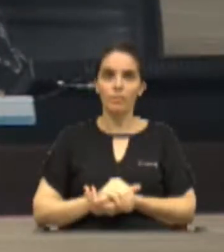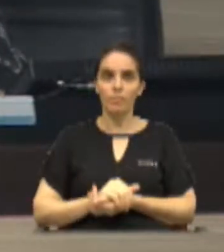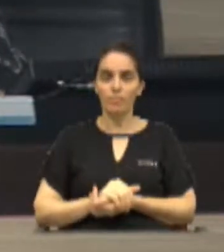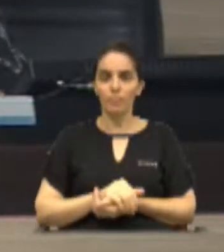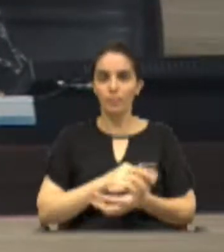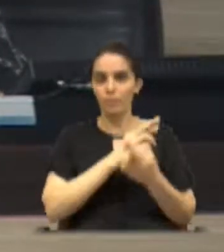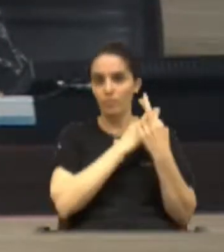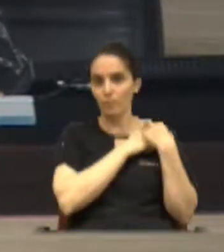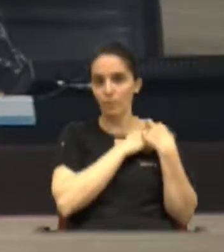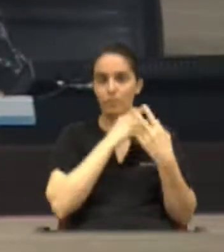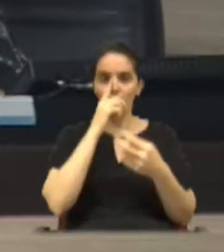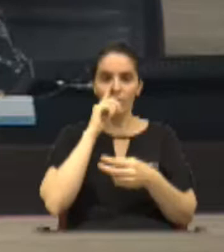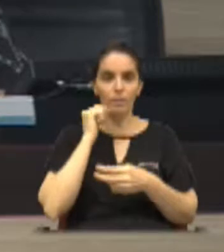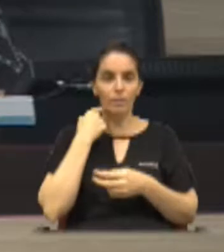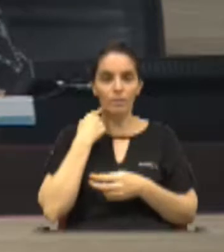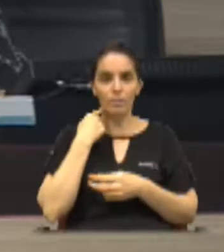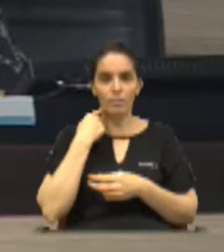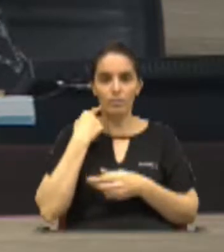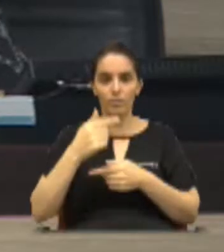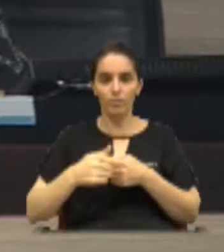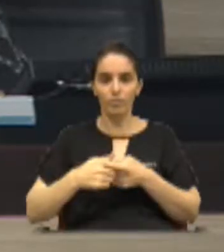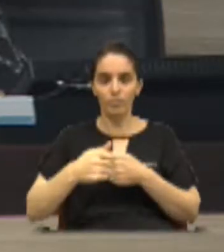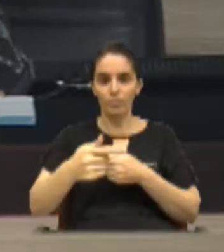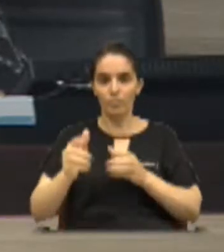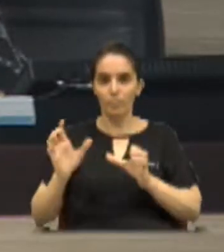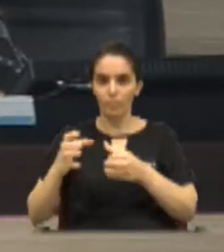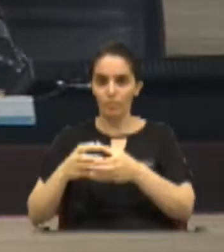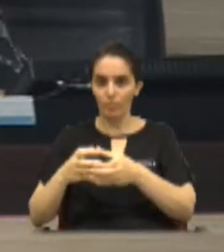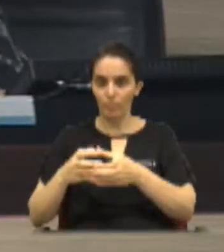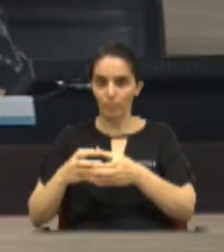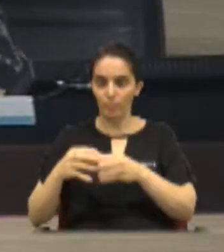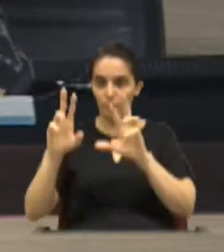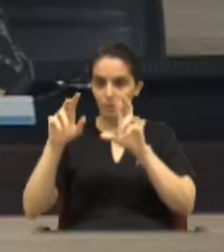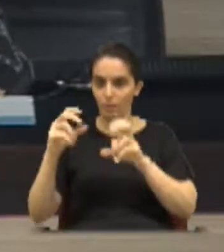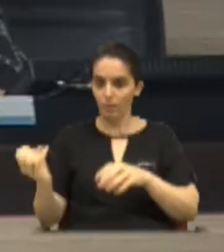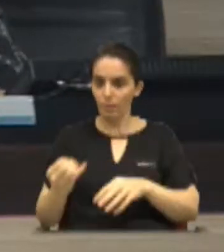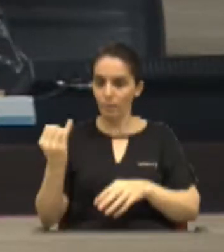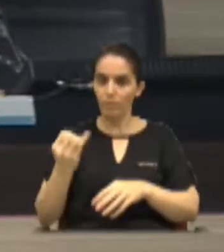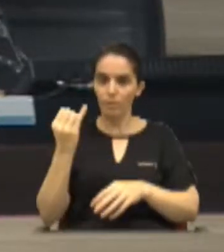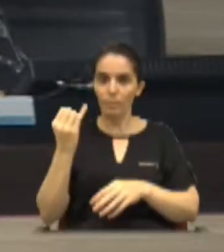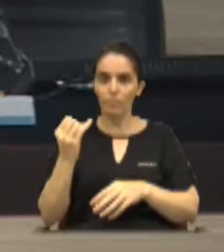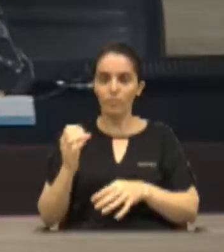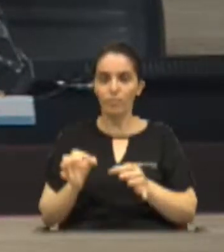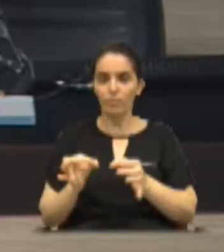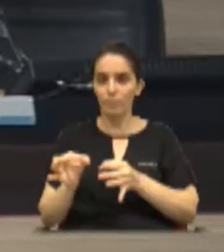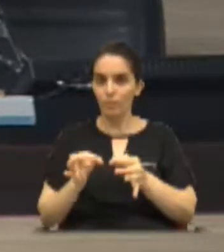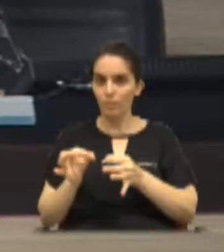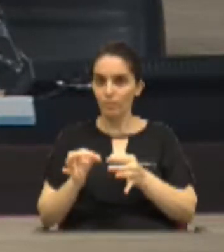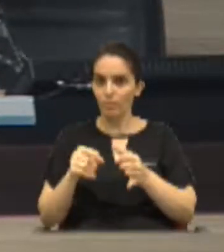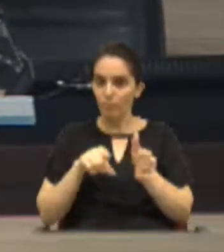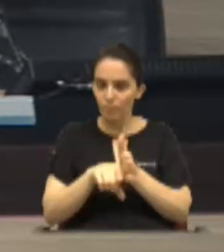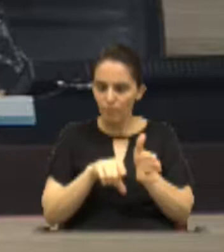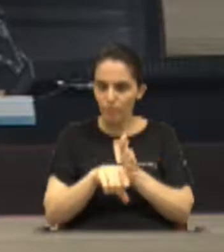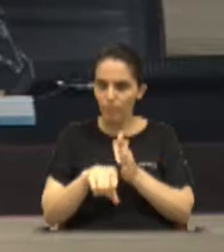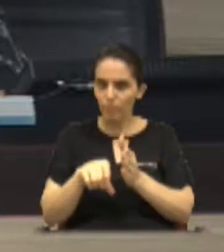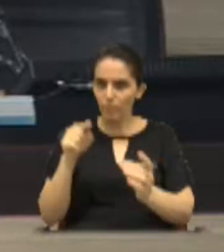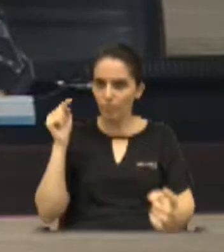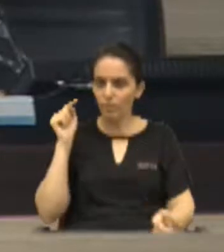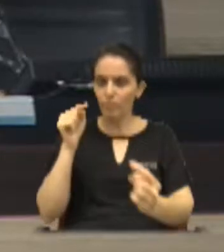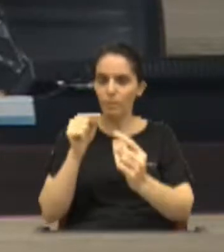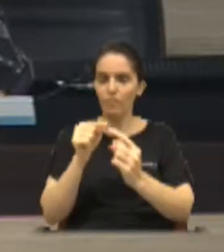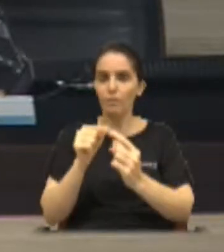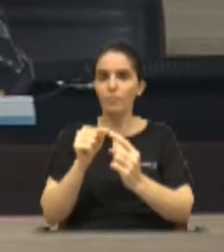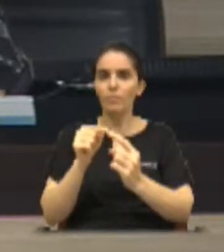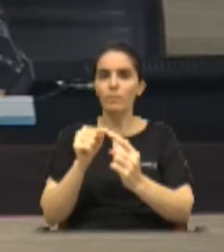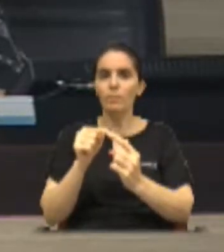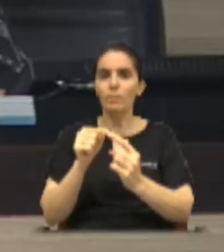do vereador Newton Santos, que prorroga os trabalhos da Comissão de Assuntos Relevantes para elaborar estudos visando o cumprimento